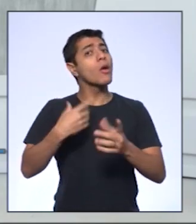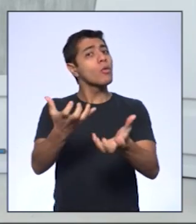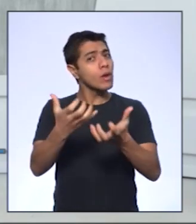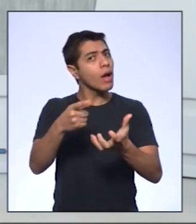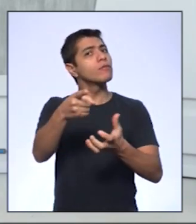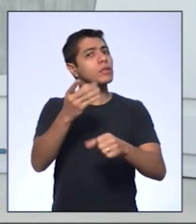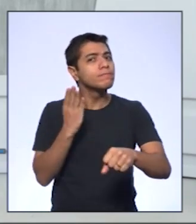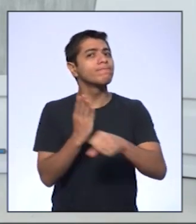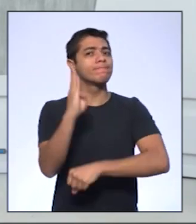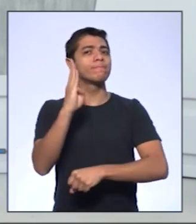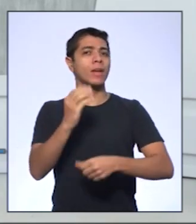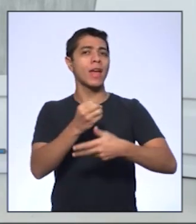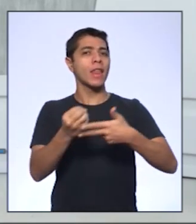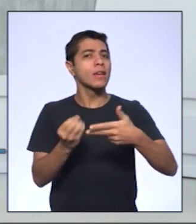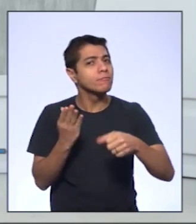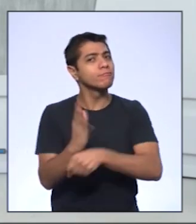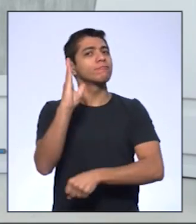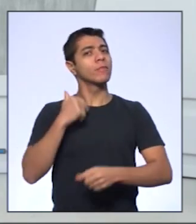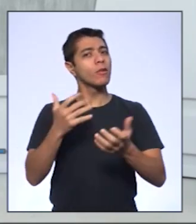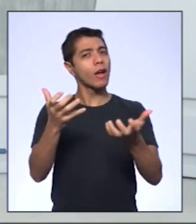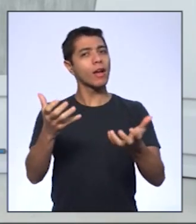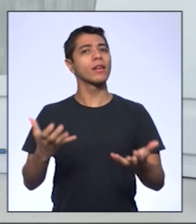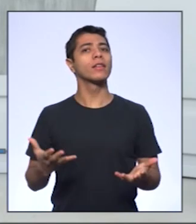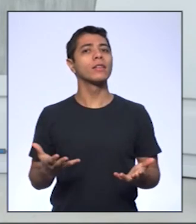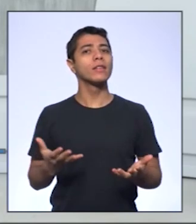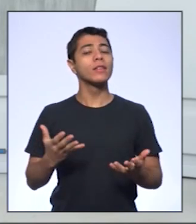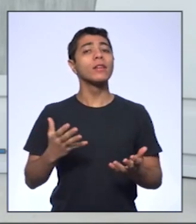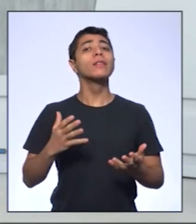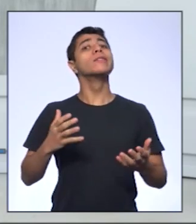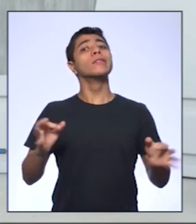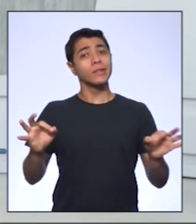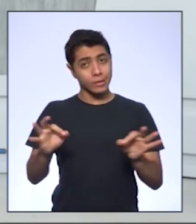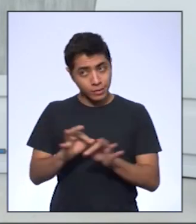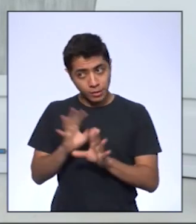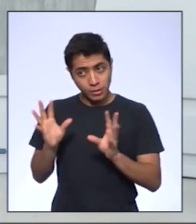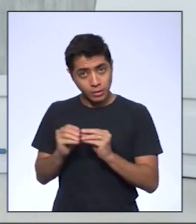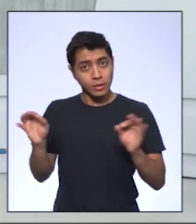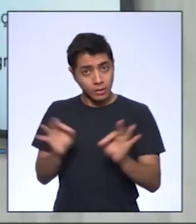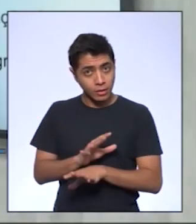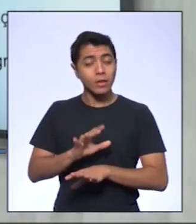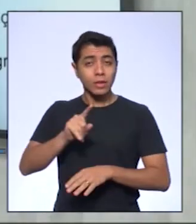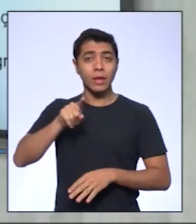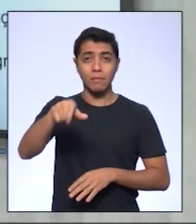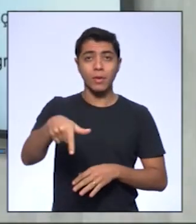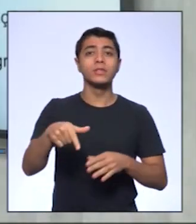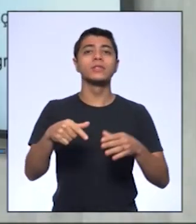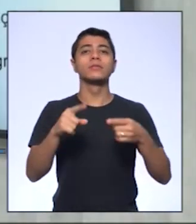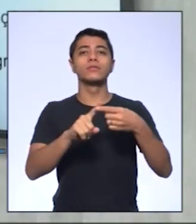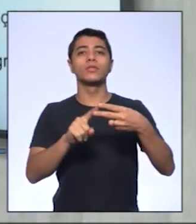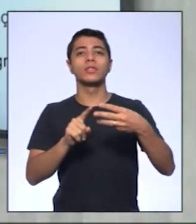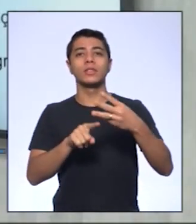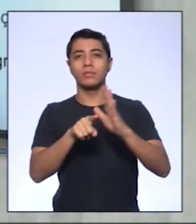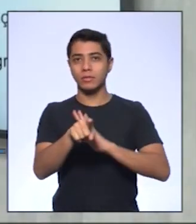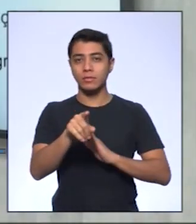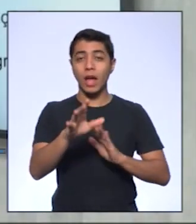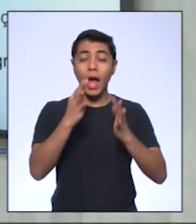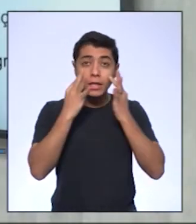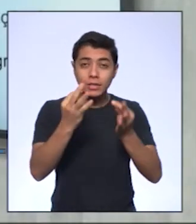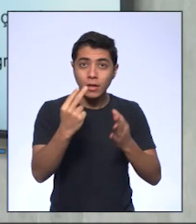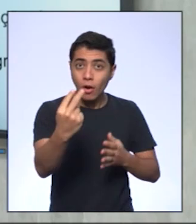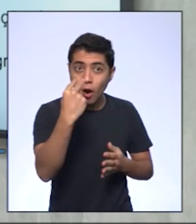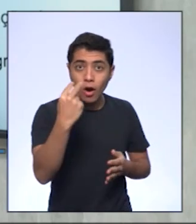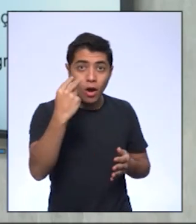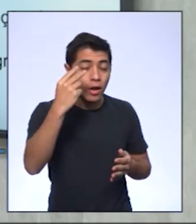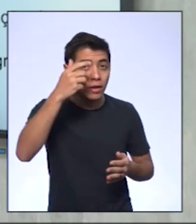nesse bagulho. Eu relembro de tudo e a gente vai para as questões. Seguinte, relembrando. Cheguei. Ai, arrumar meu cabelinho.